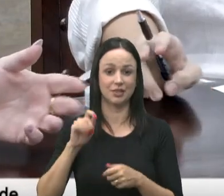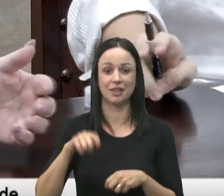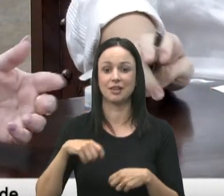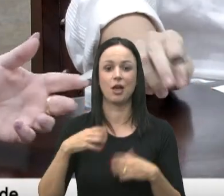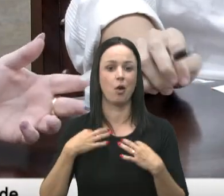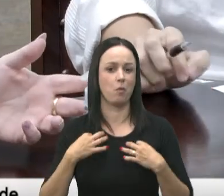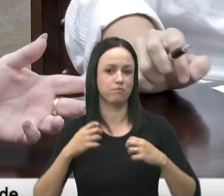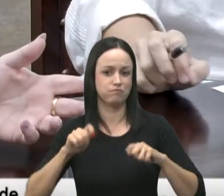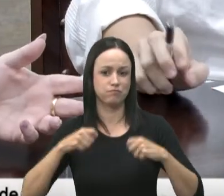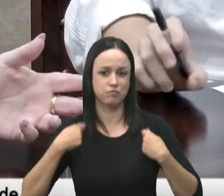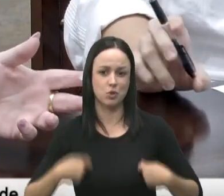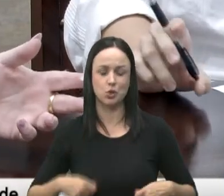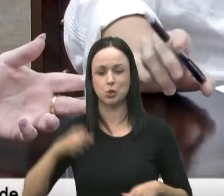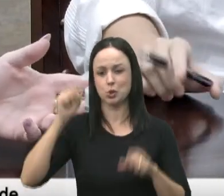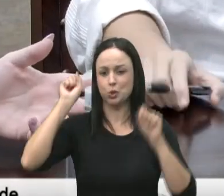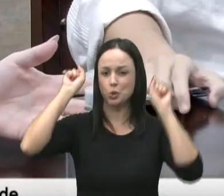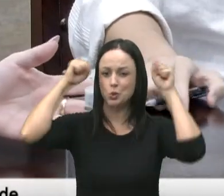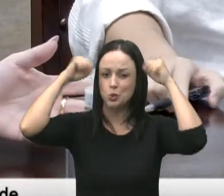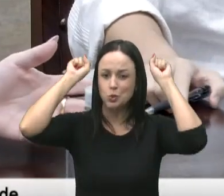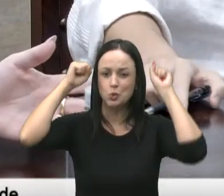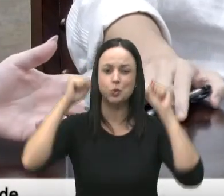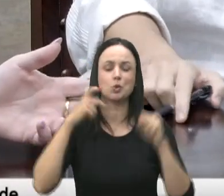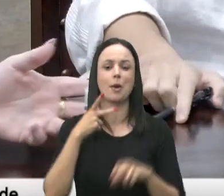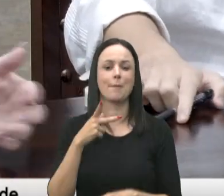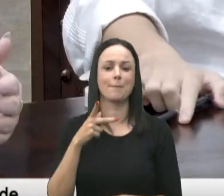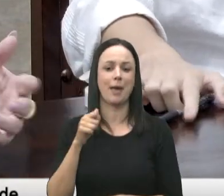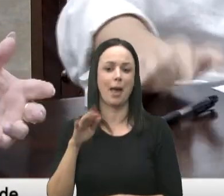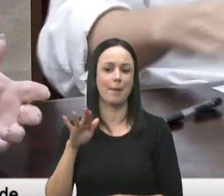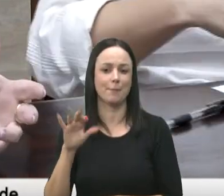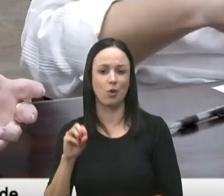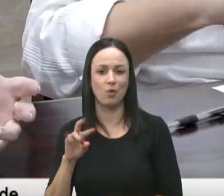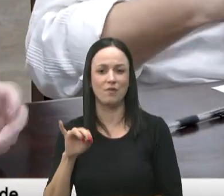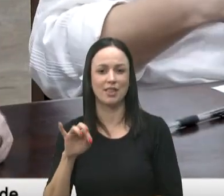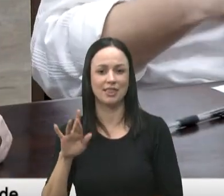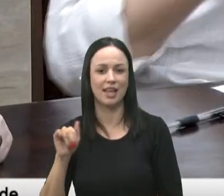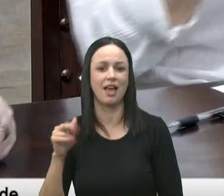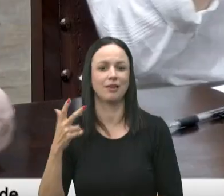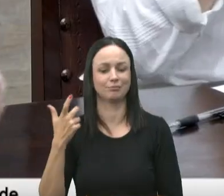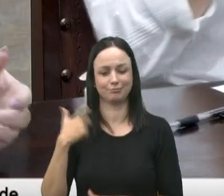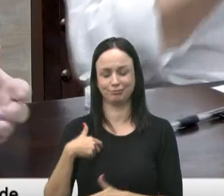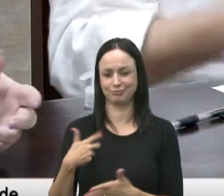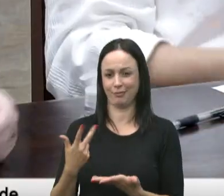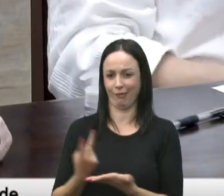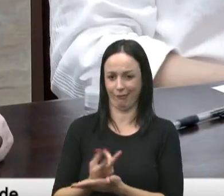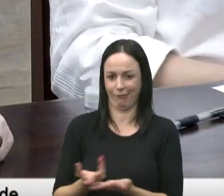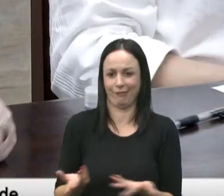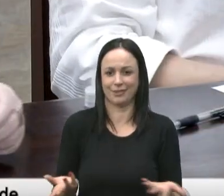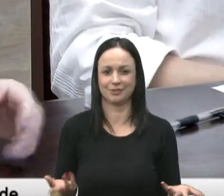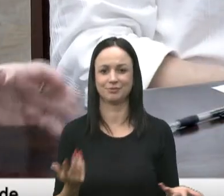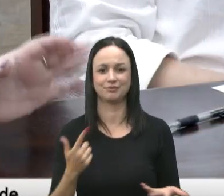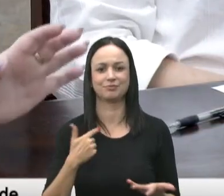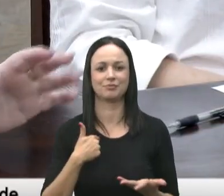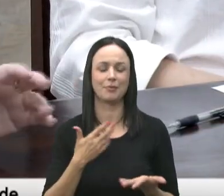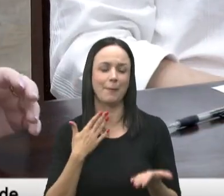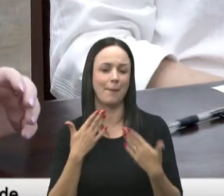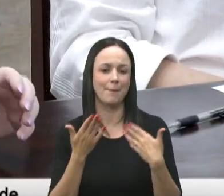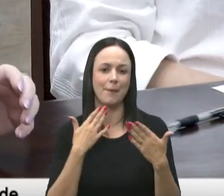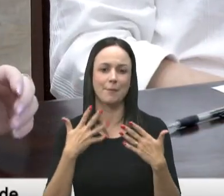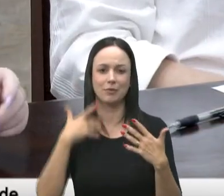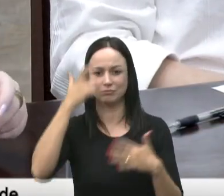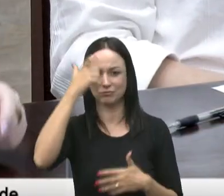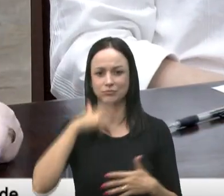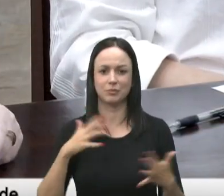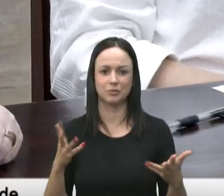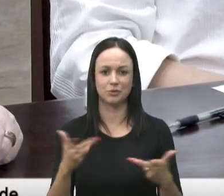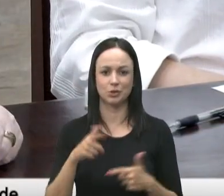que veste Pablo Vittar, me erra, né? Então, a gente estava fazendo um bate-bola, e eu estava maravilhosa. Escolheram